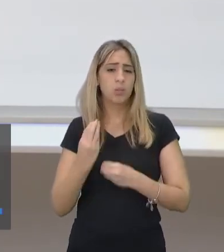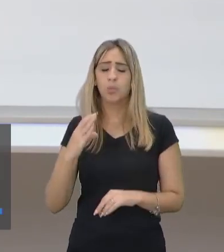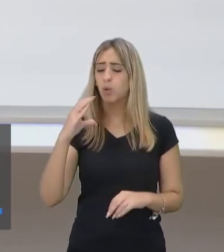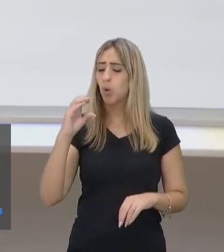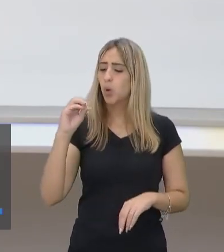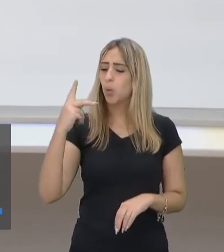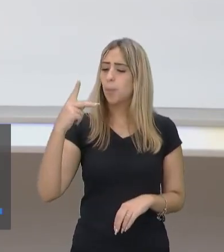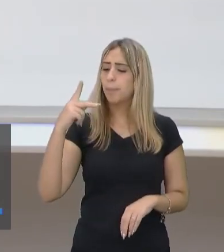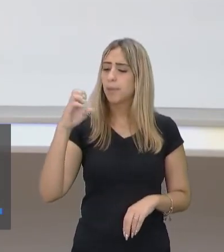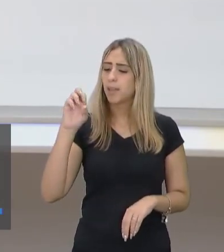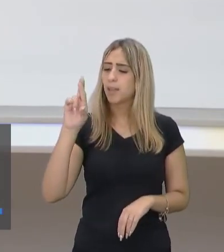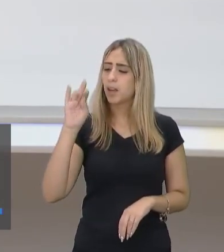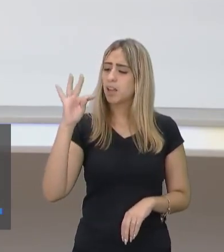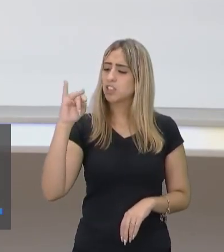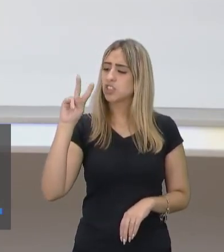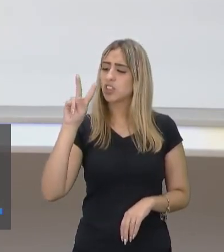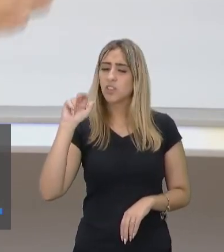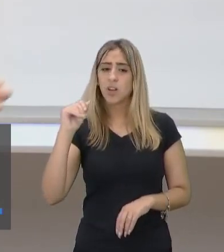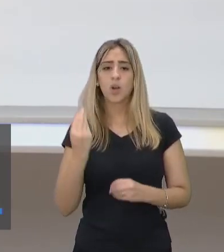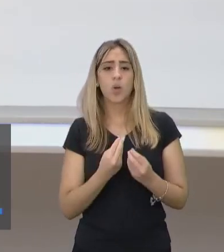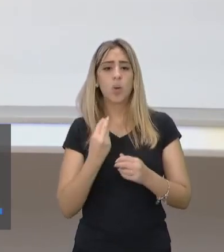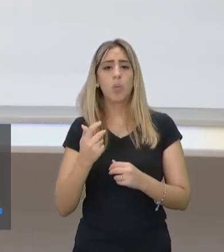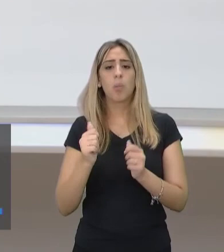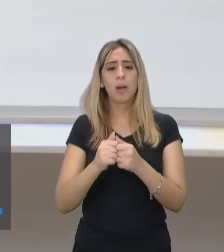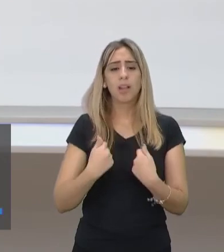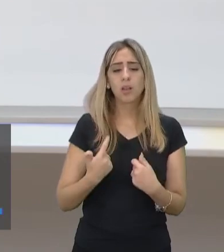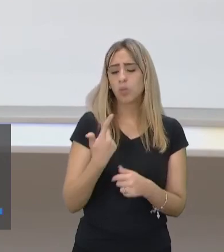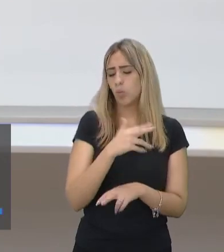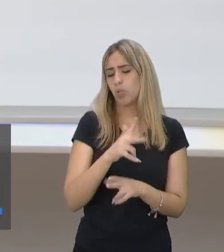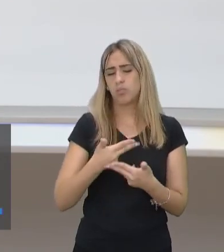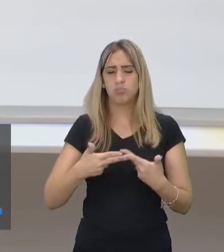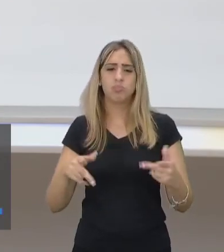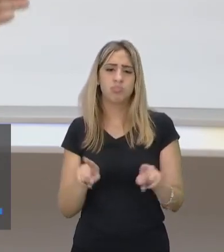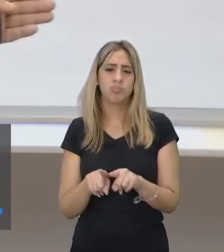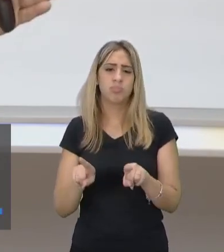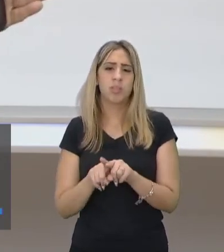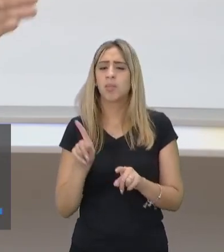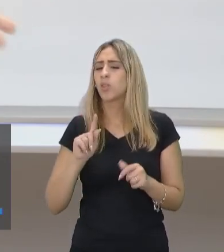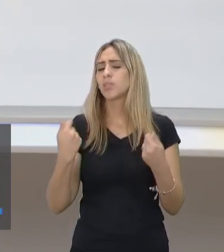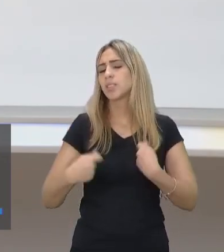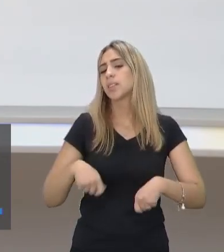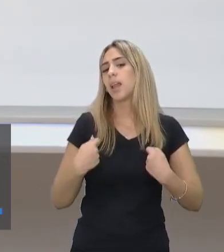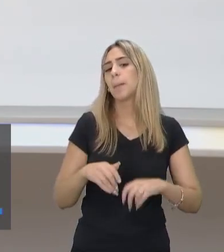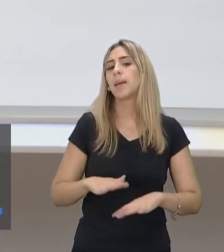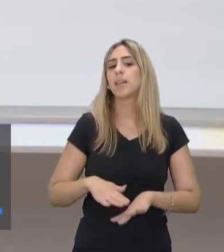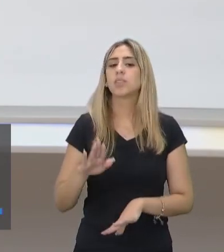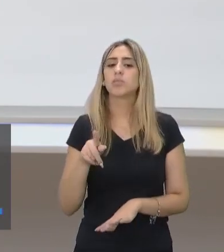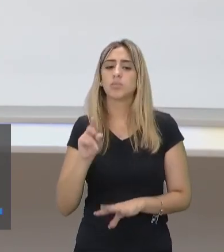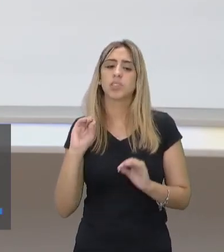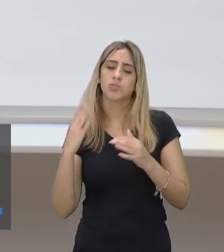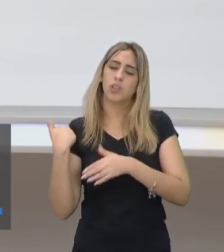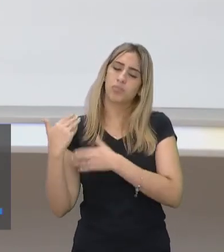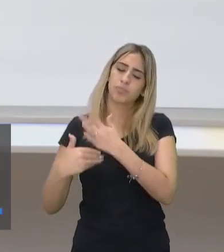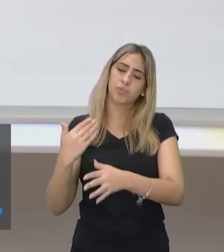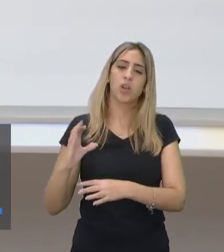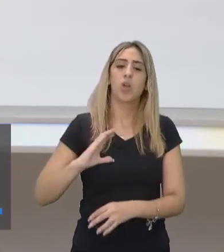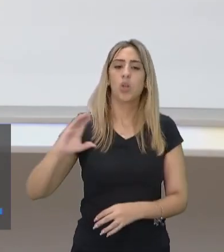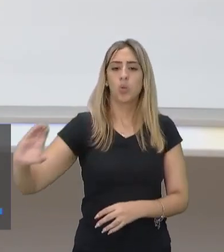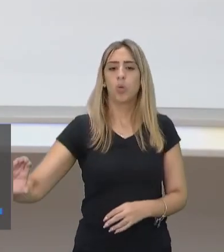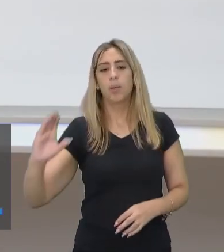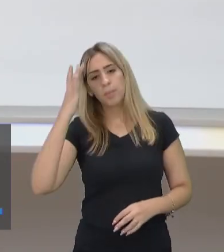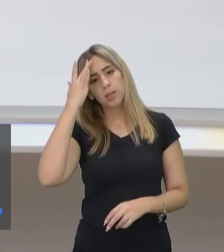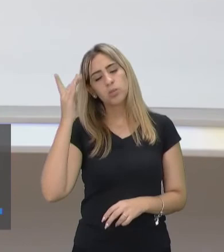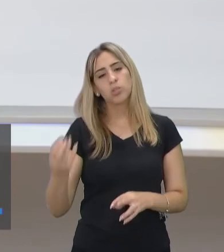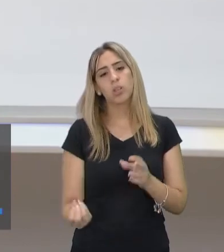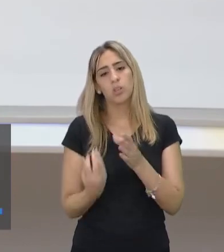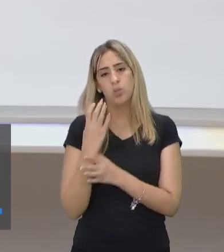de reciclagem, como pode ser padaria, pode ser várias coisas, mas não necessariamente isso vai gerar lucro para aquele cara que criou